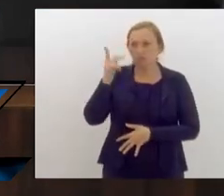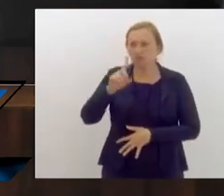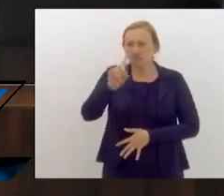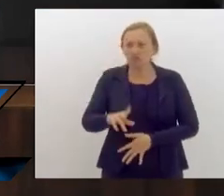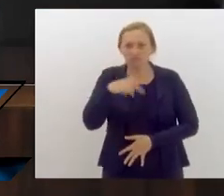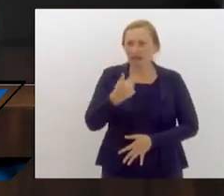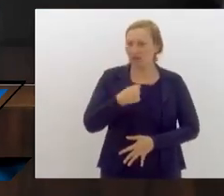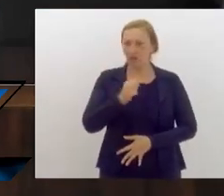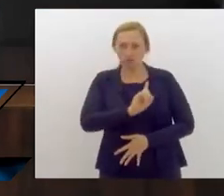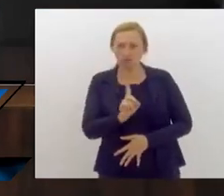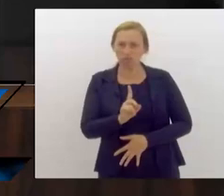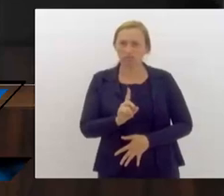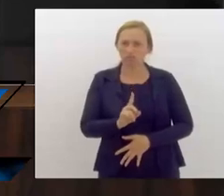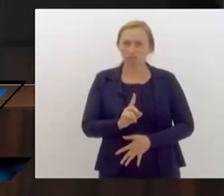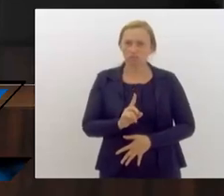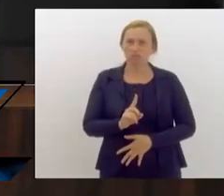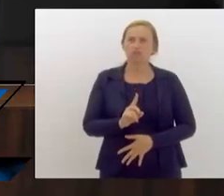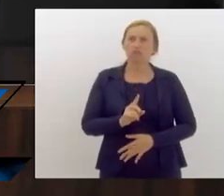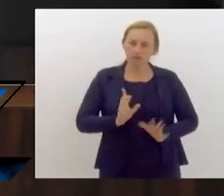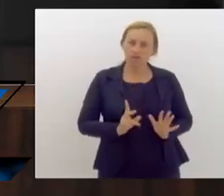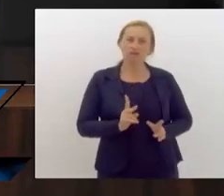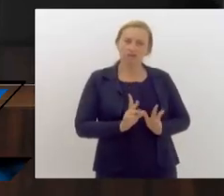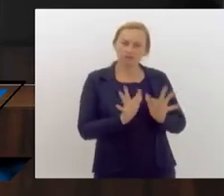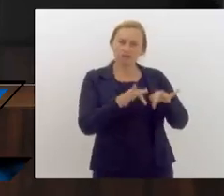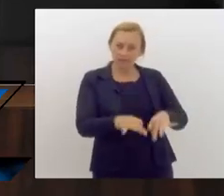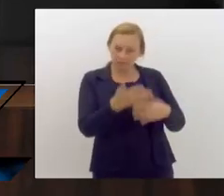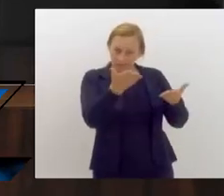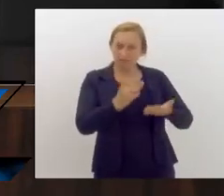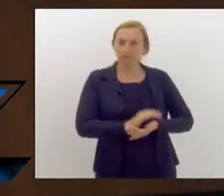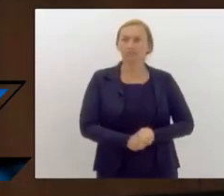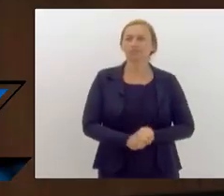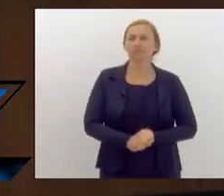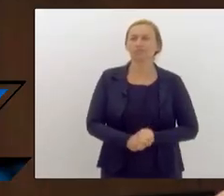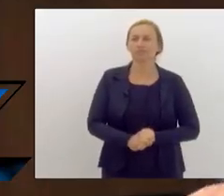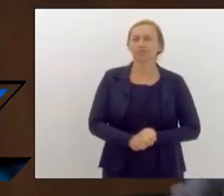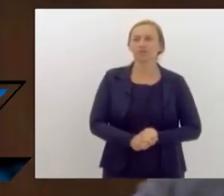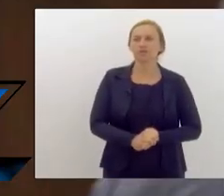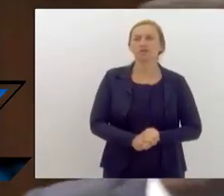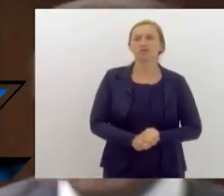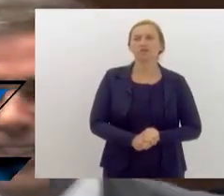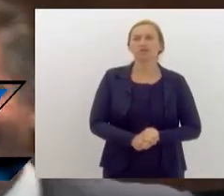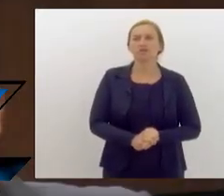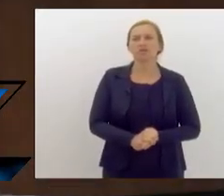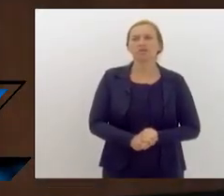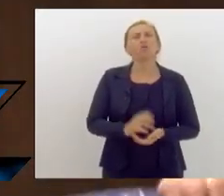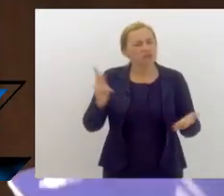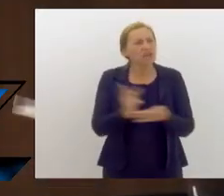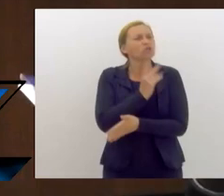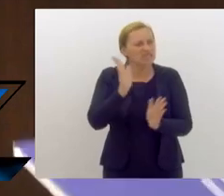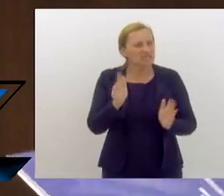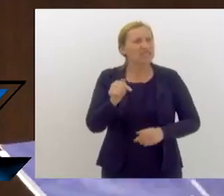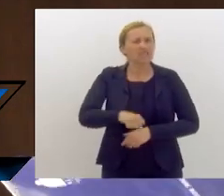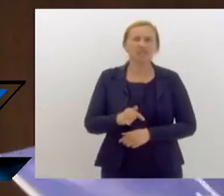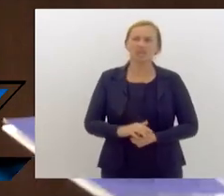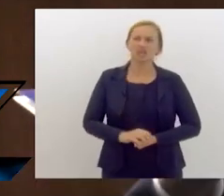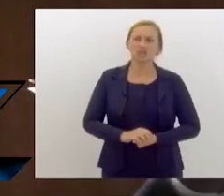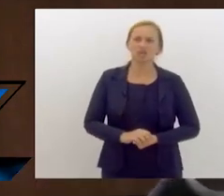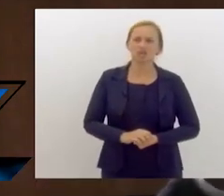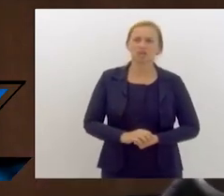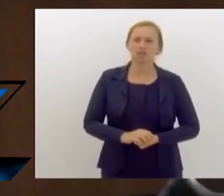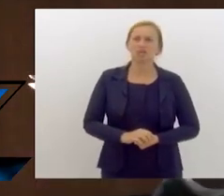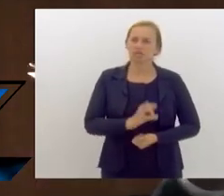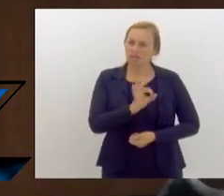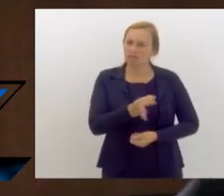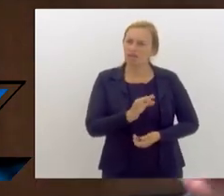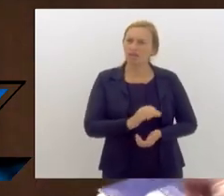eu não havia concedido por favor presidente foi uma aberração jurídica que tá acontecendo aqui óbvio que tem previsão